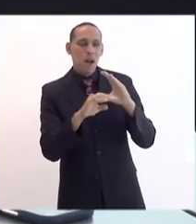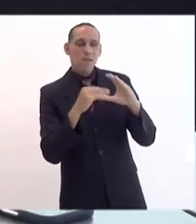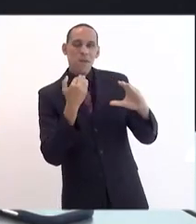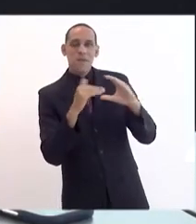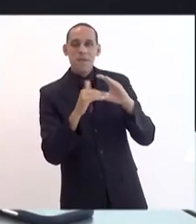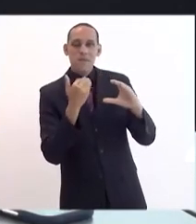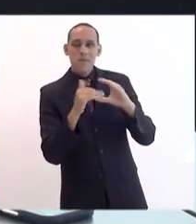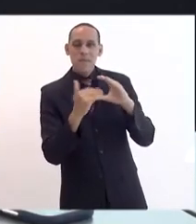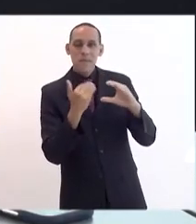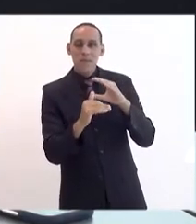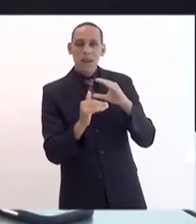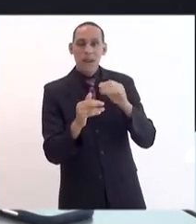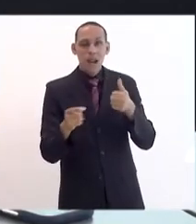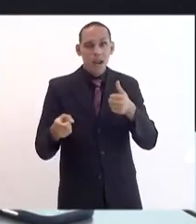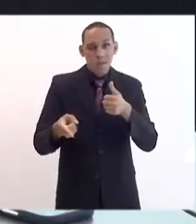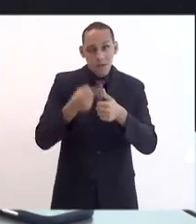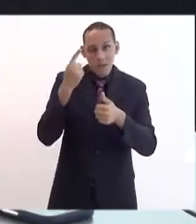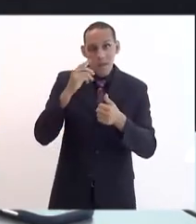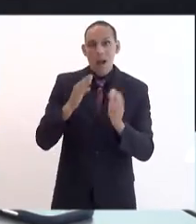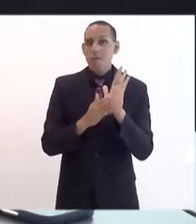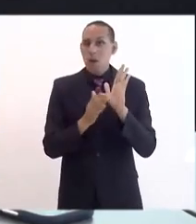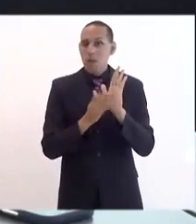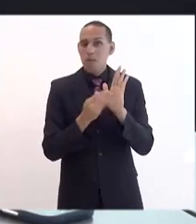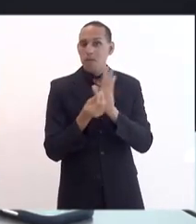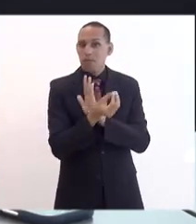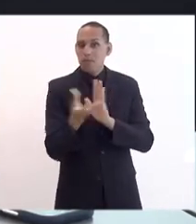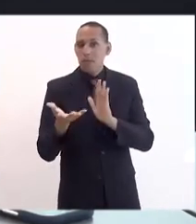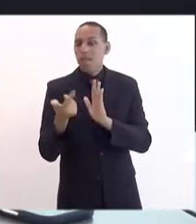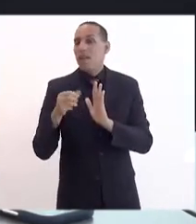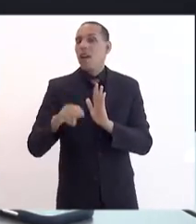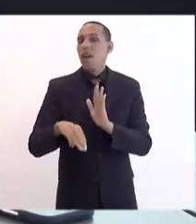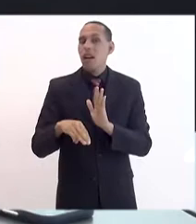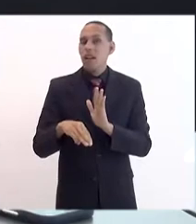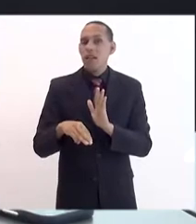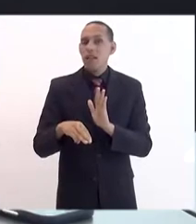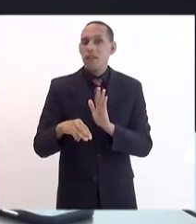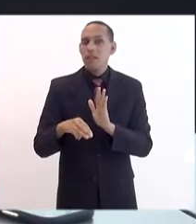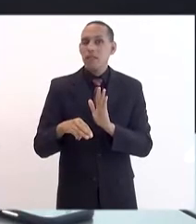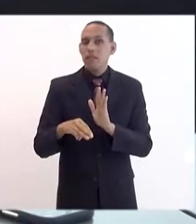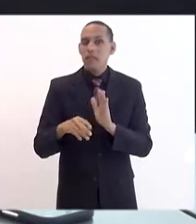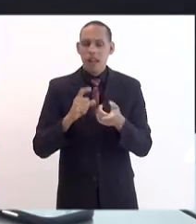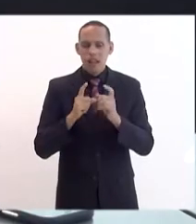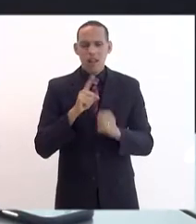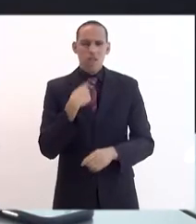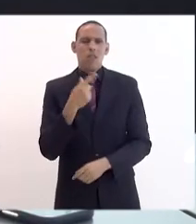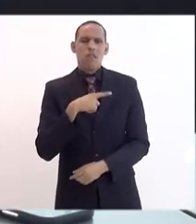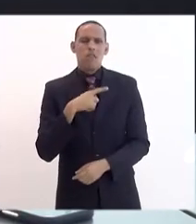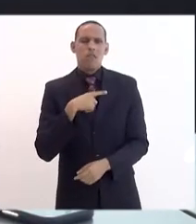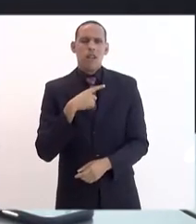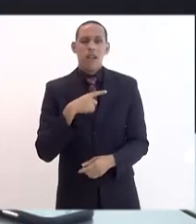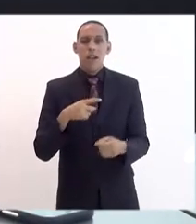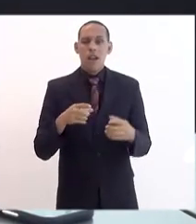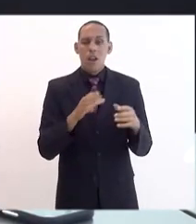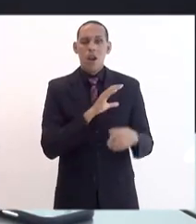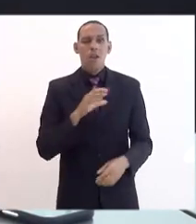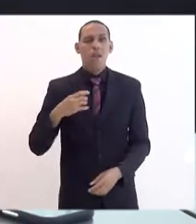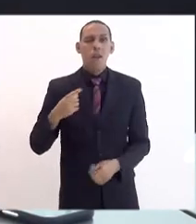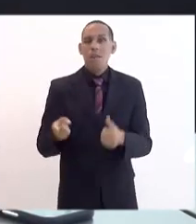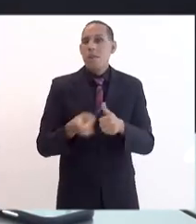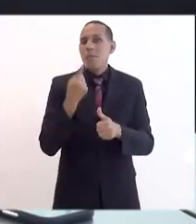comissão que fez essa proposta, depois da nossa reunião, foi a comissão